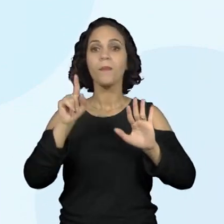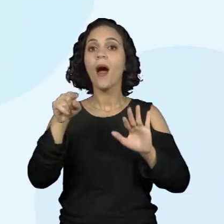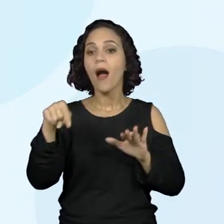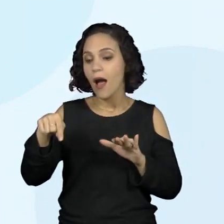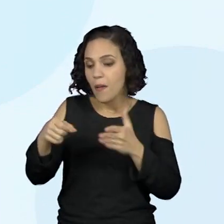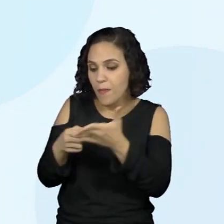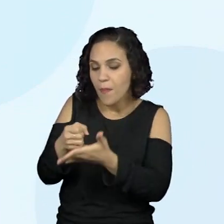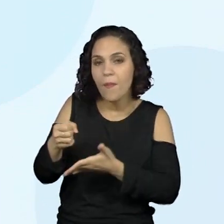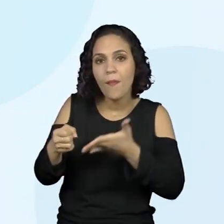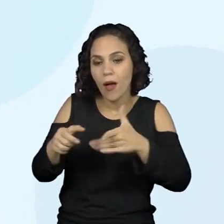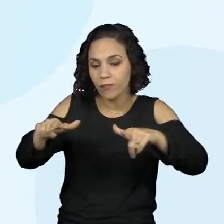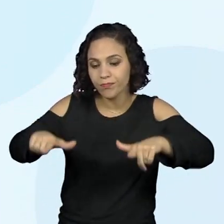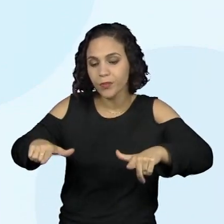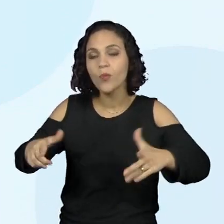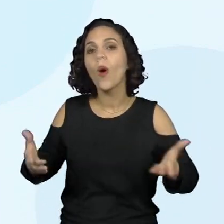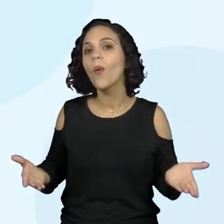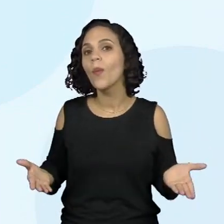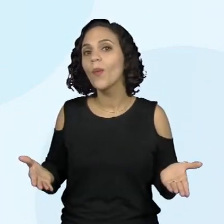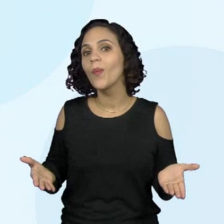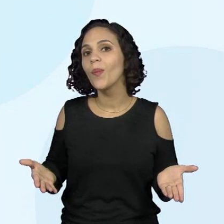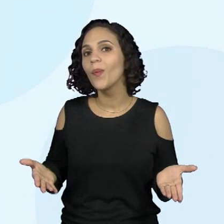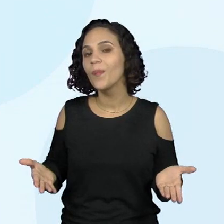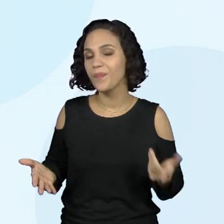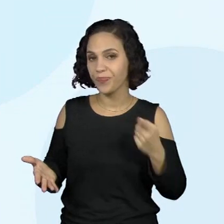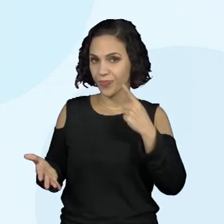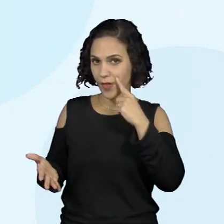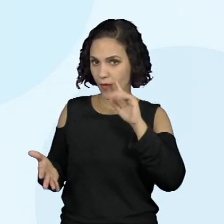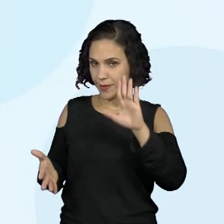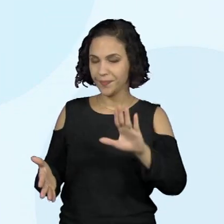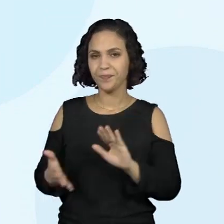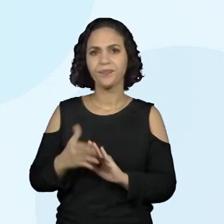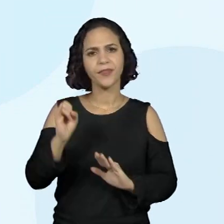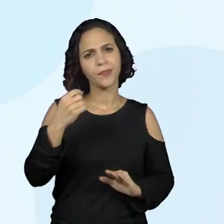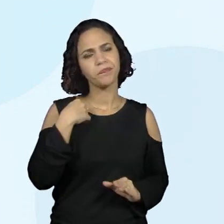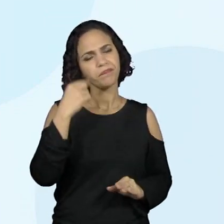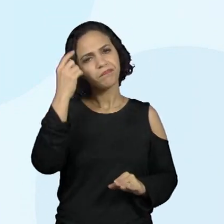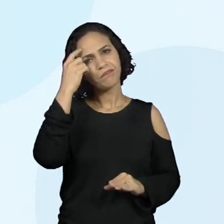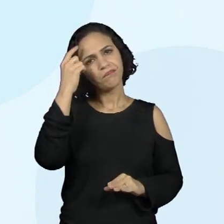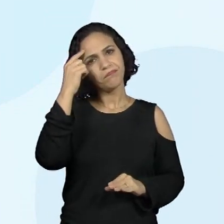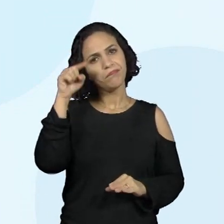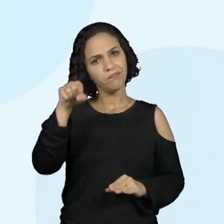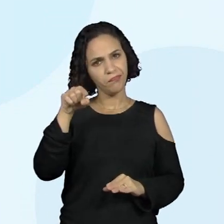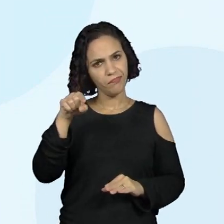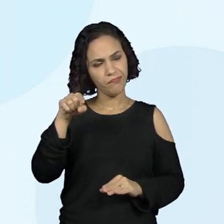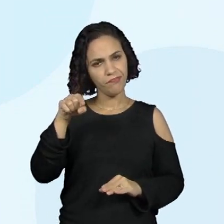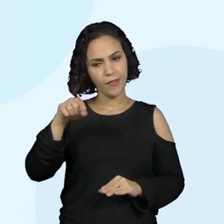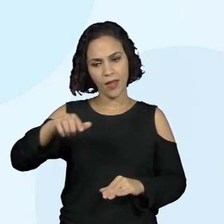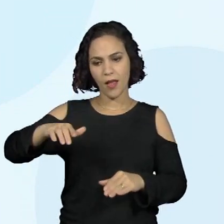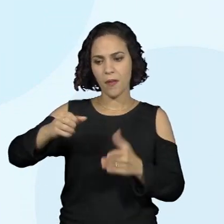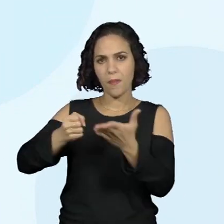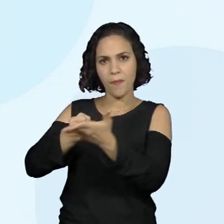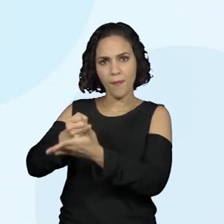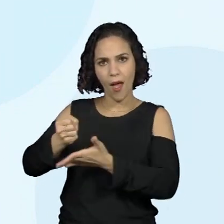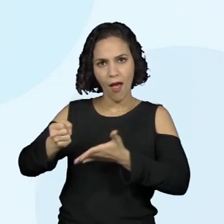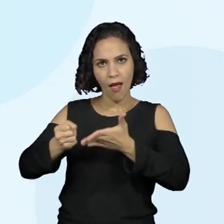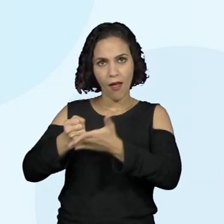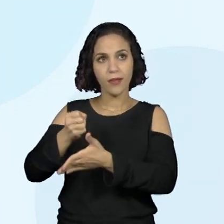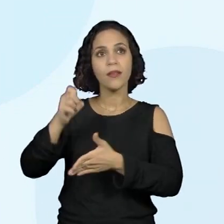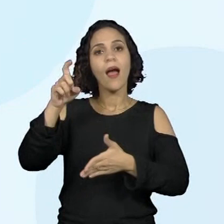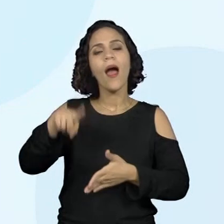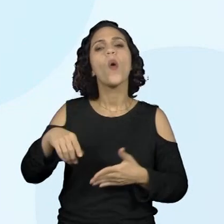Então, eu quero destacar que quando eu penso na base, eu estou me referindo a essa parte